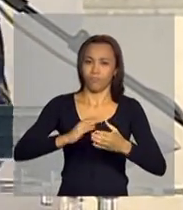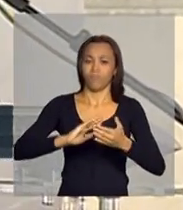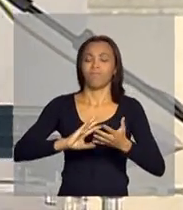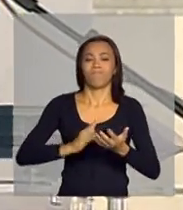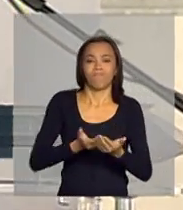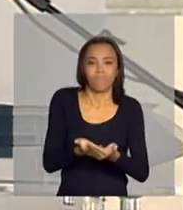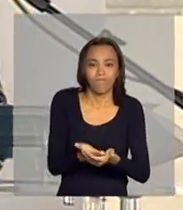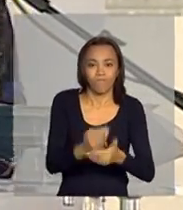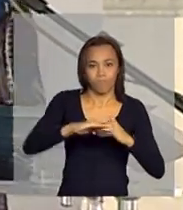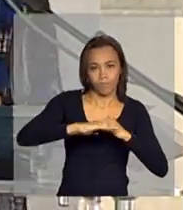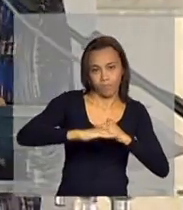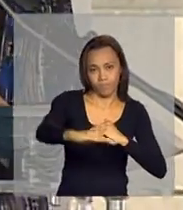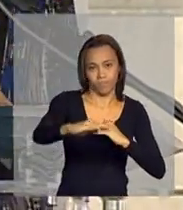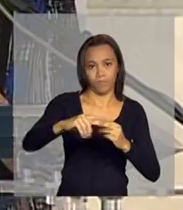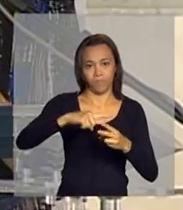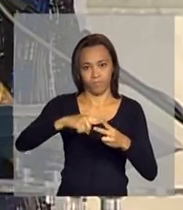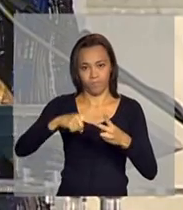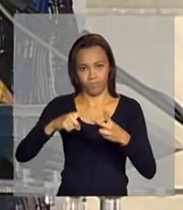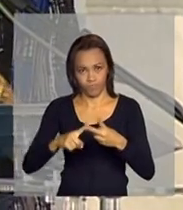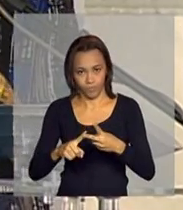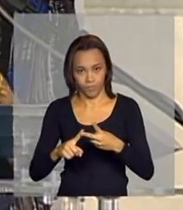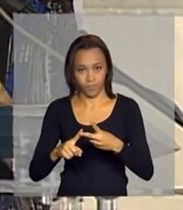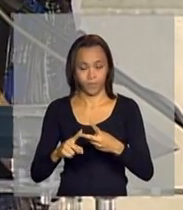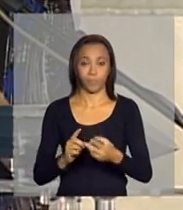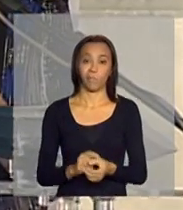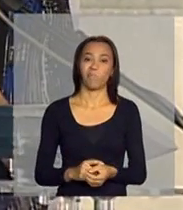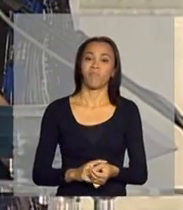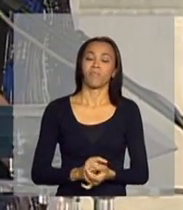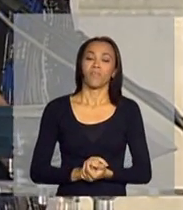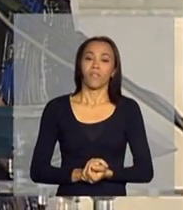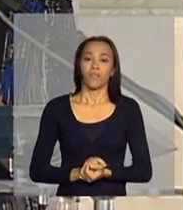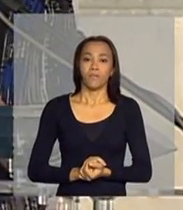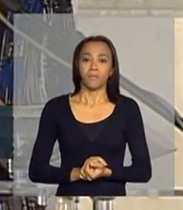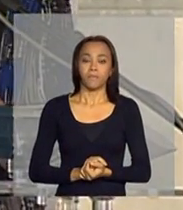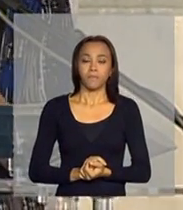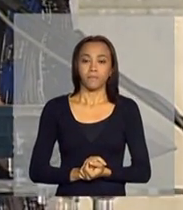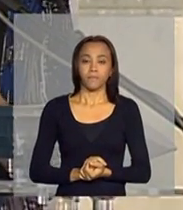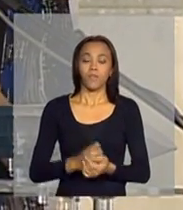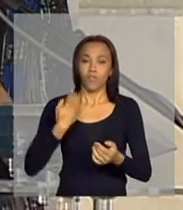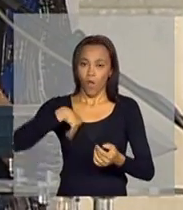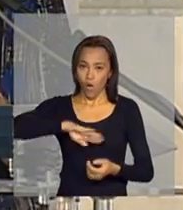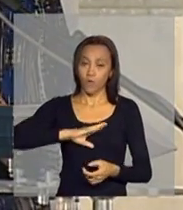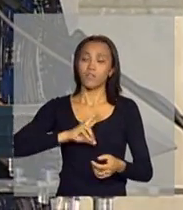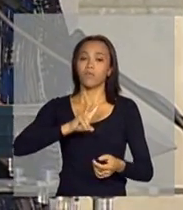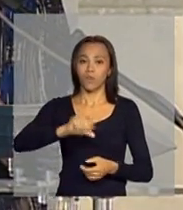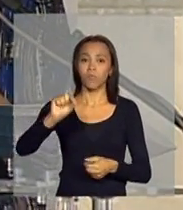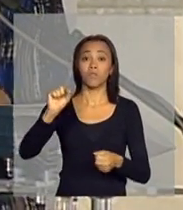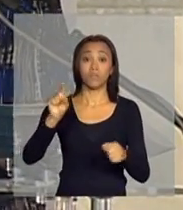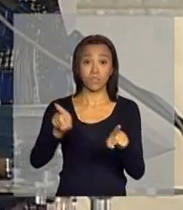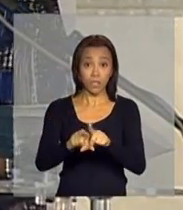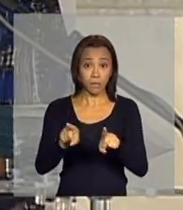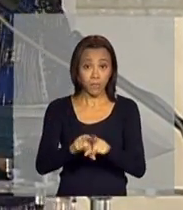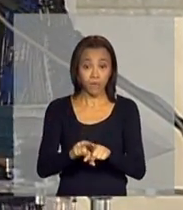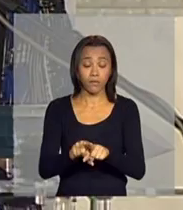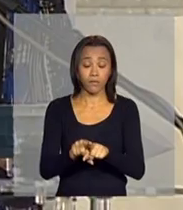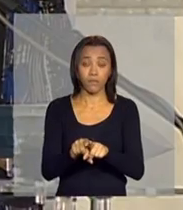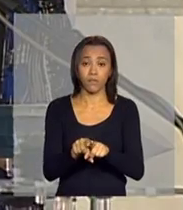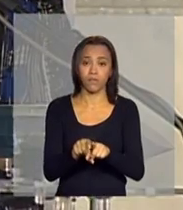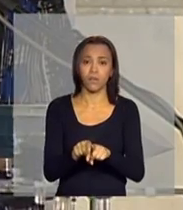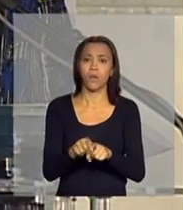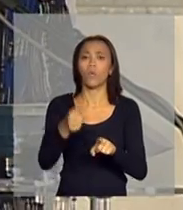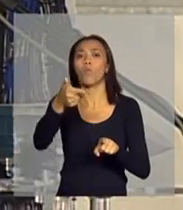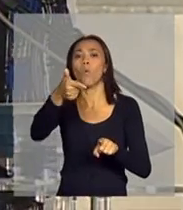niveladora. Bom, uma moto niveladora e uma reto escavadeira. Nós vamos completar também